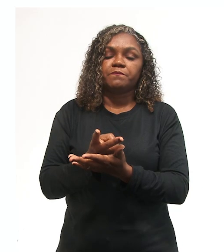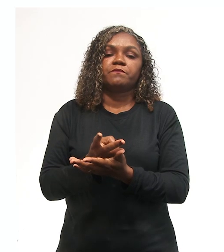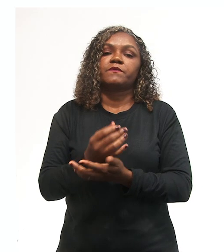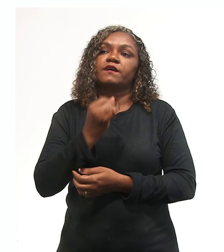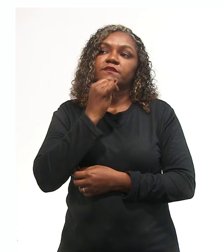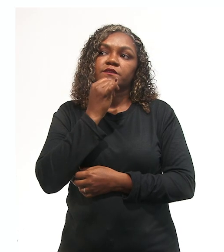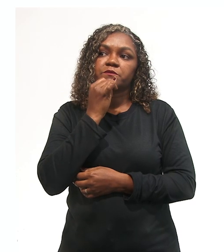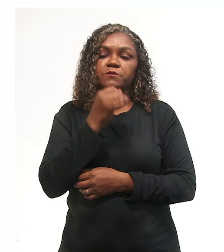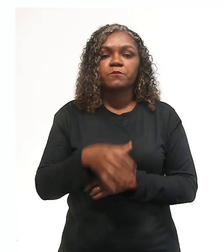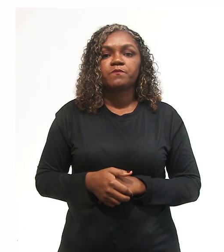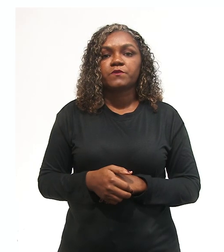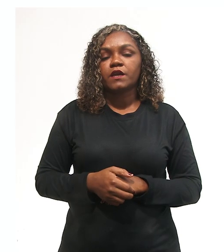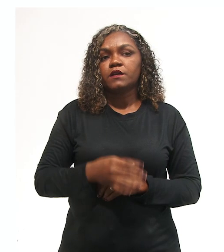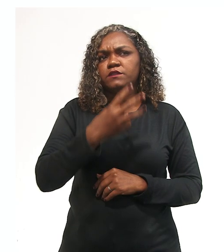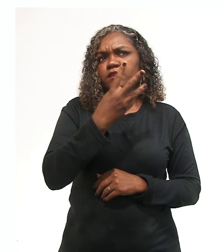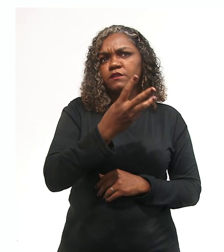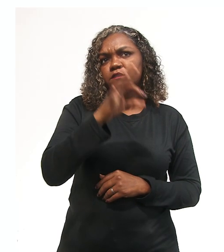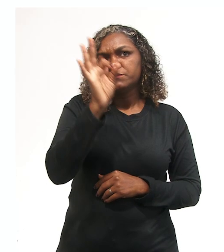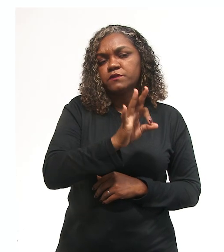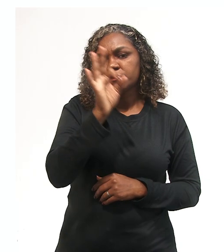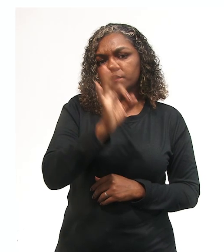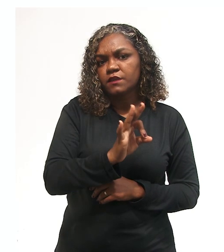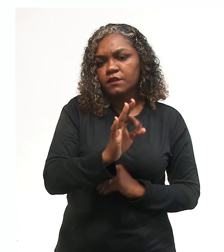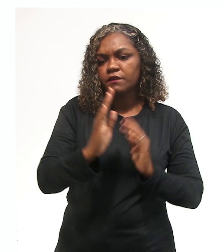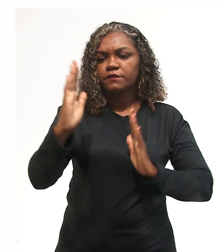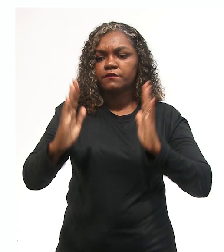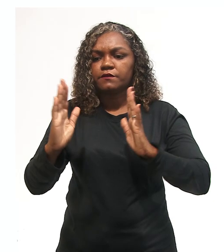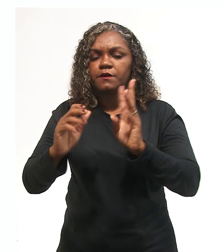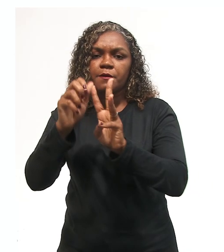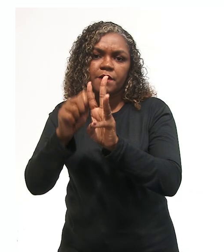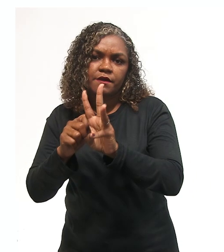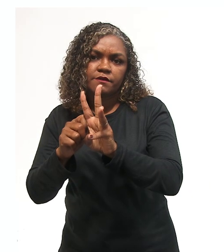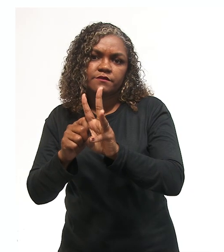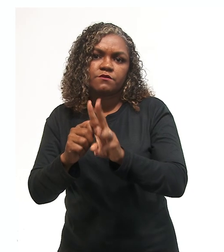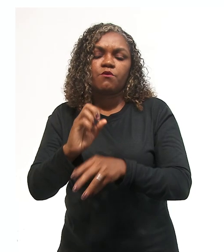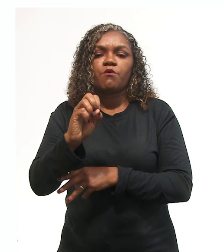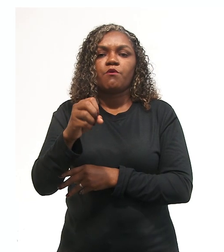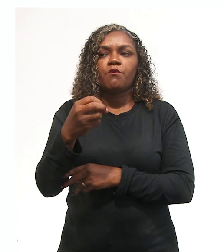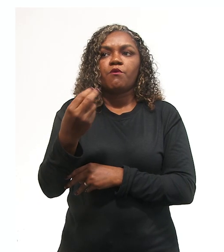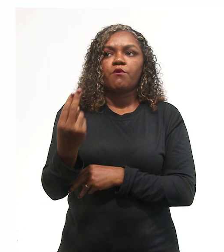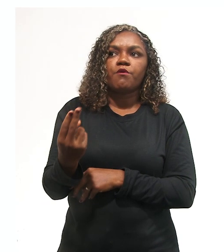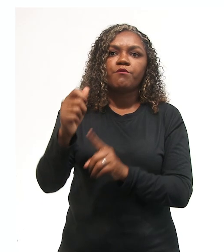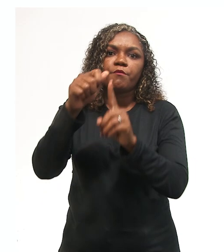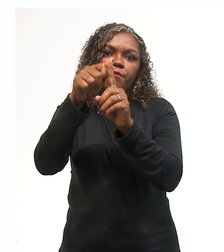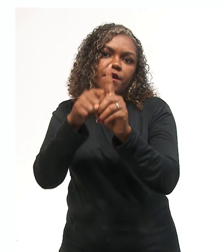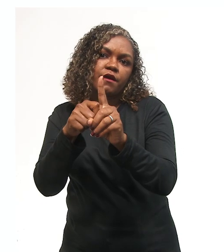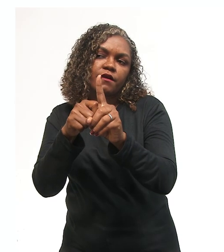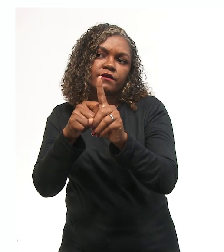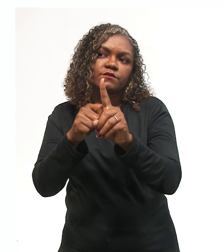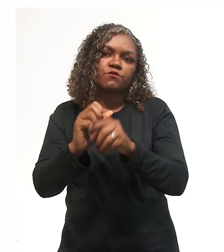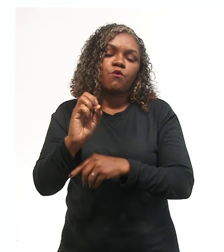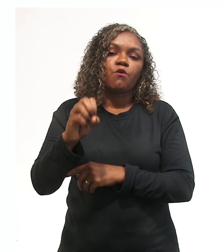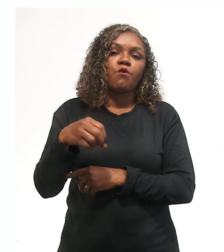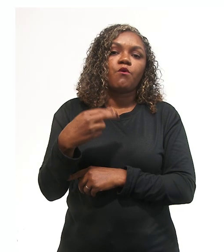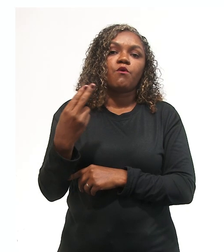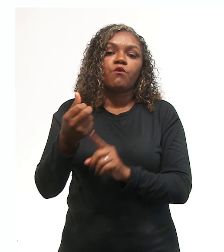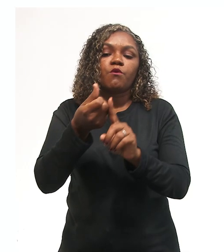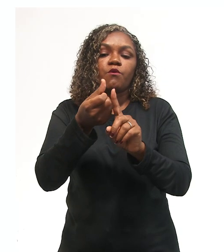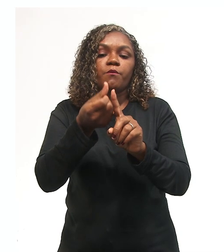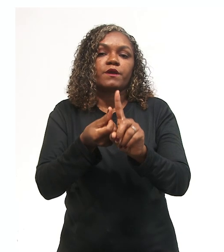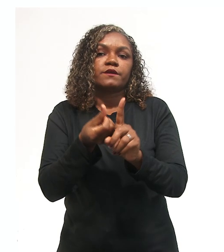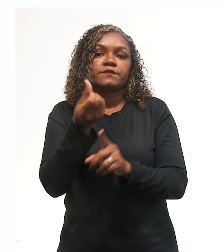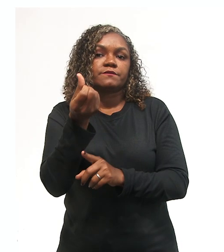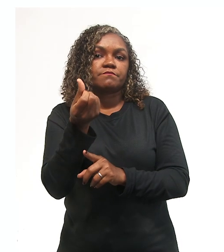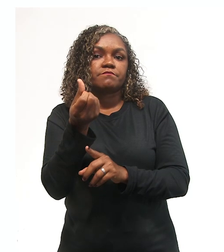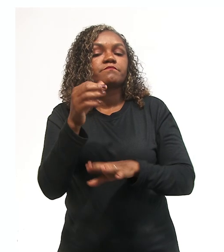taxa é 3% ao mês, é 3% ao trimestre, 3% ao semestre. E aí, quando a gente vai analisar junto com o